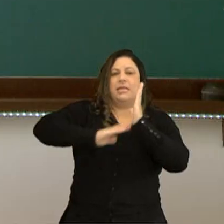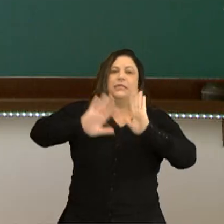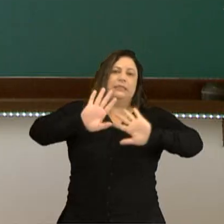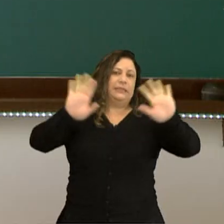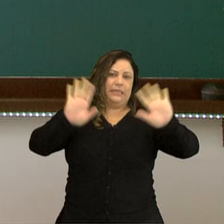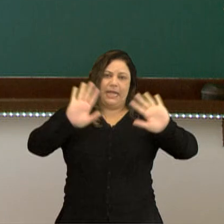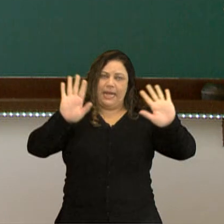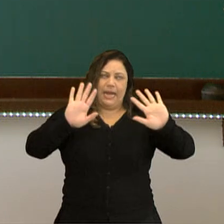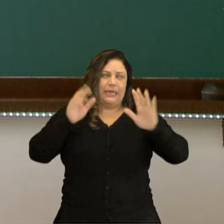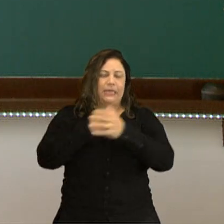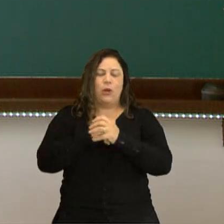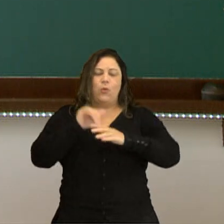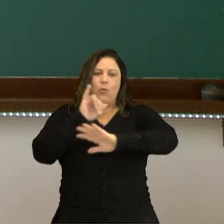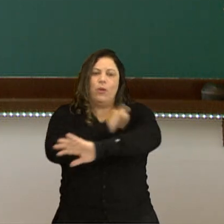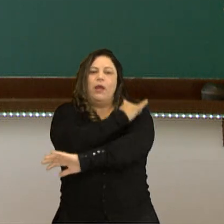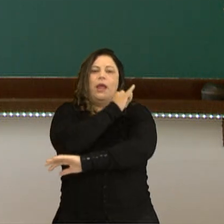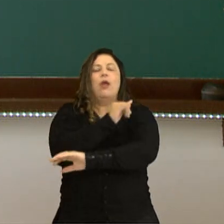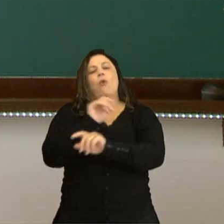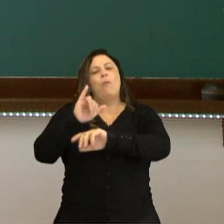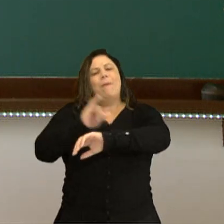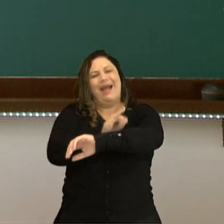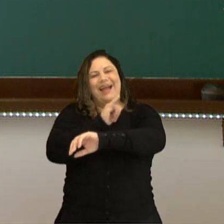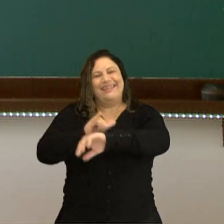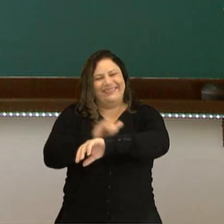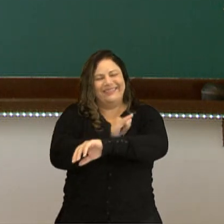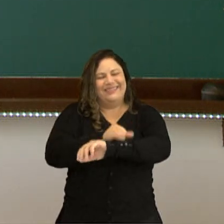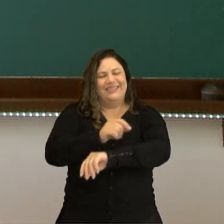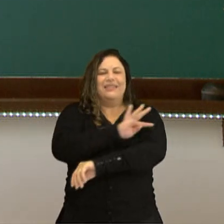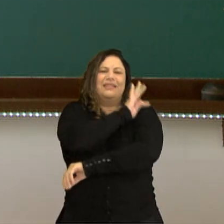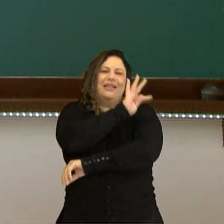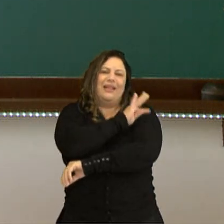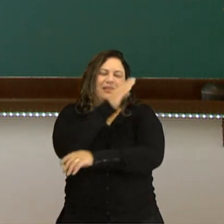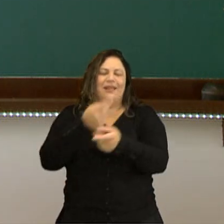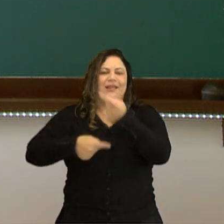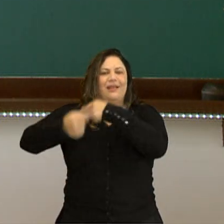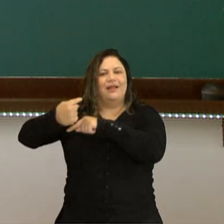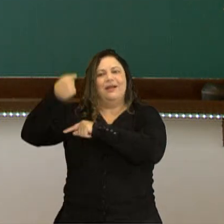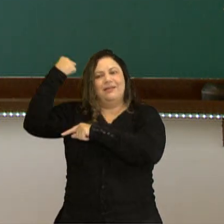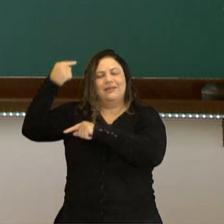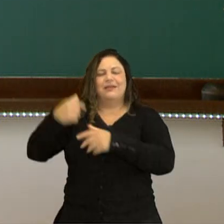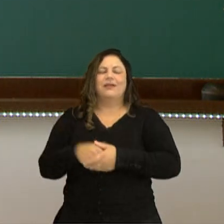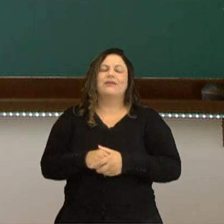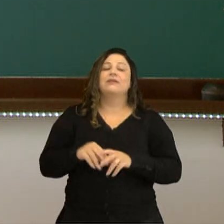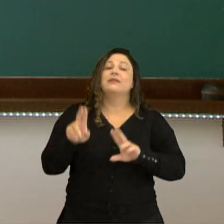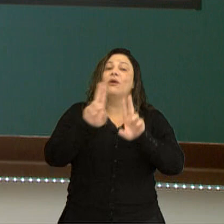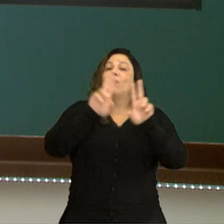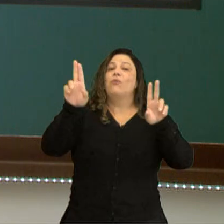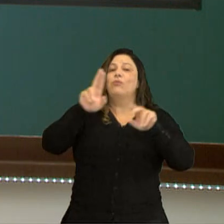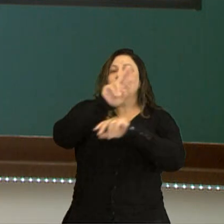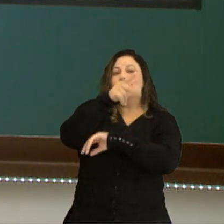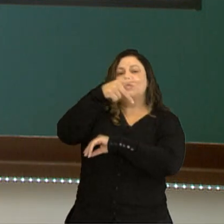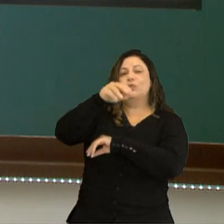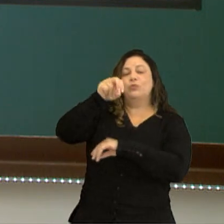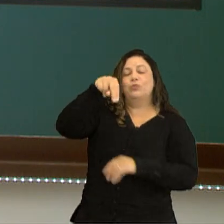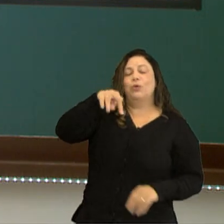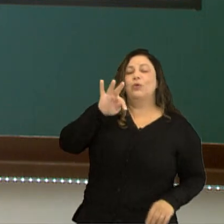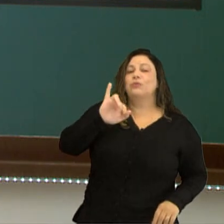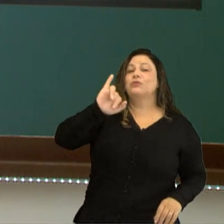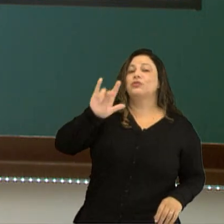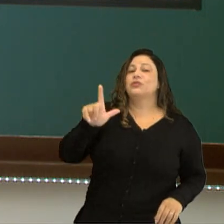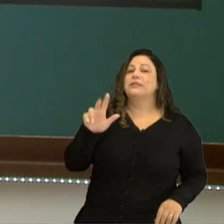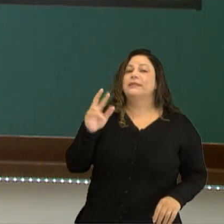ao pontilismo. Pontilismo, é isso mesmo. Pontilismo é o nome de uma técnica, é o nome